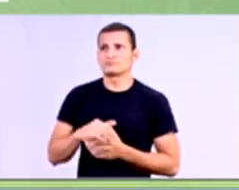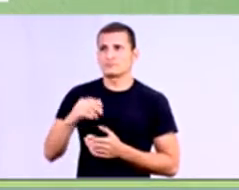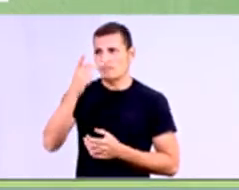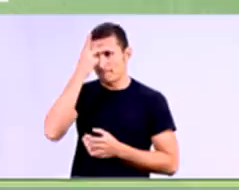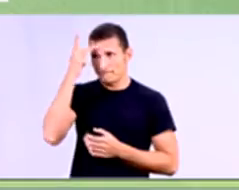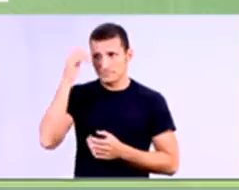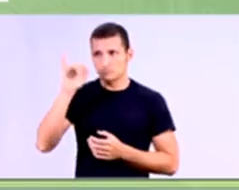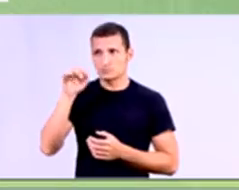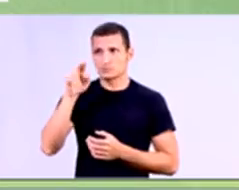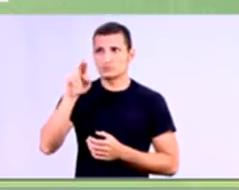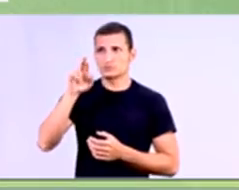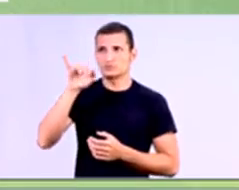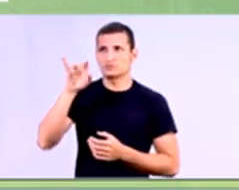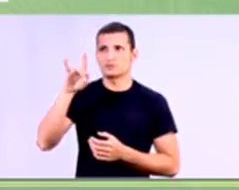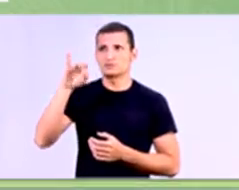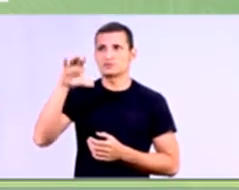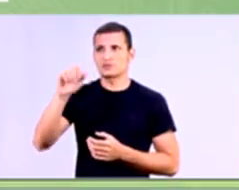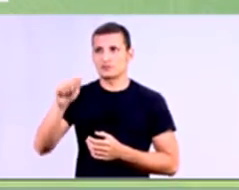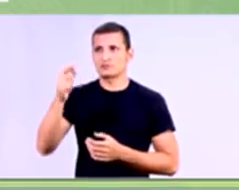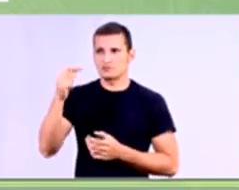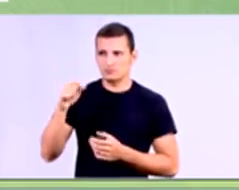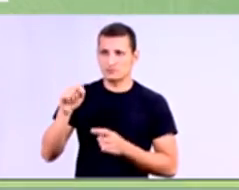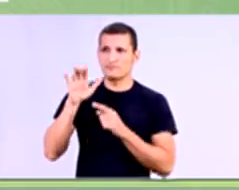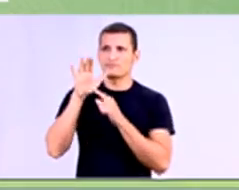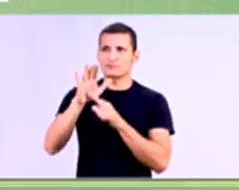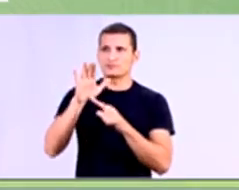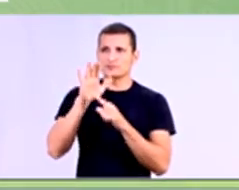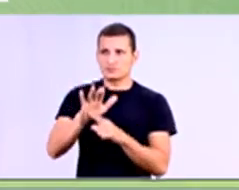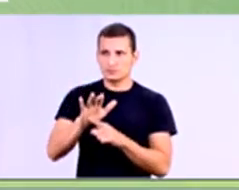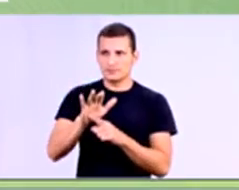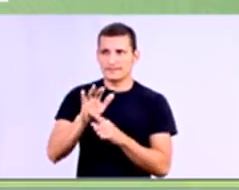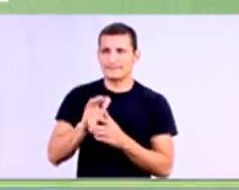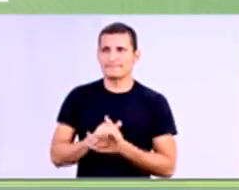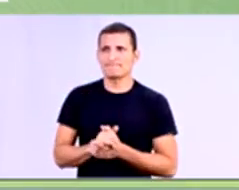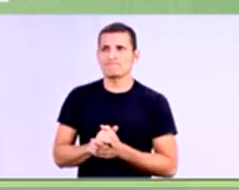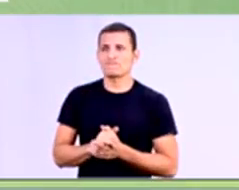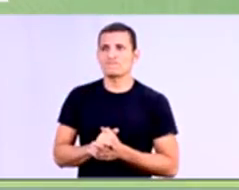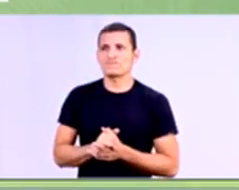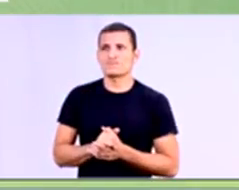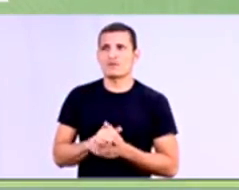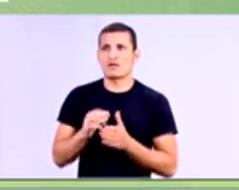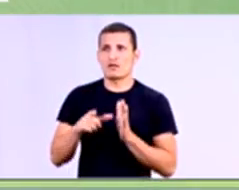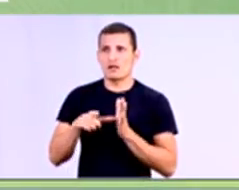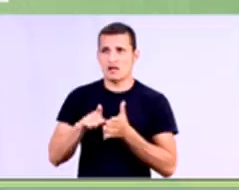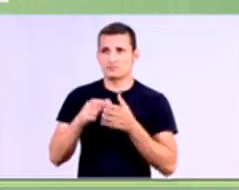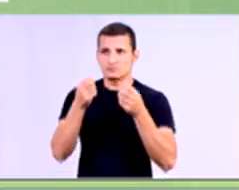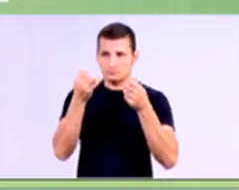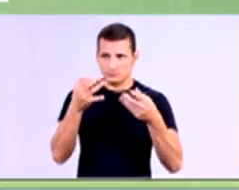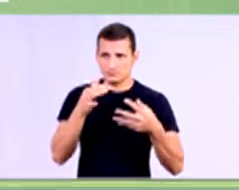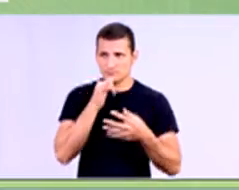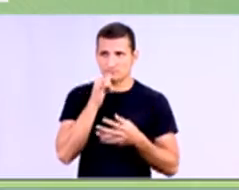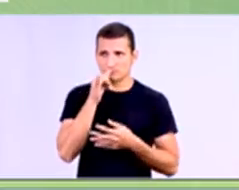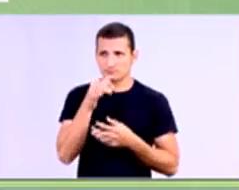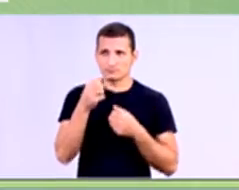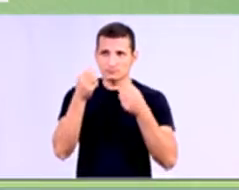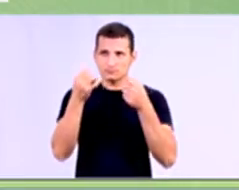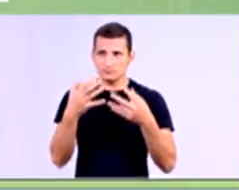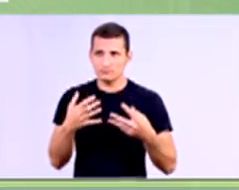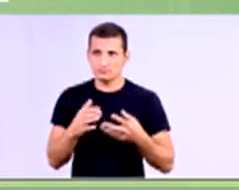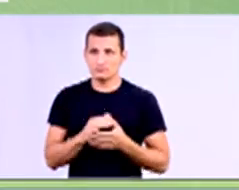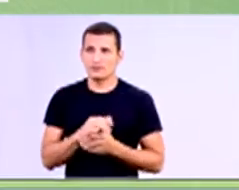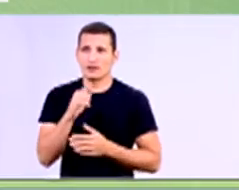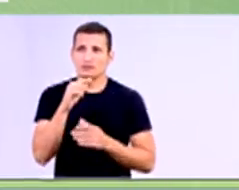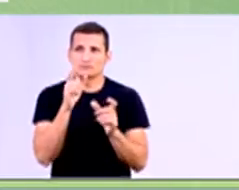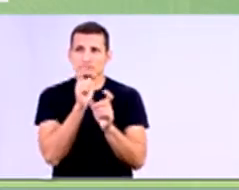pessoa jurídica e fornecedor. Antes de evoluir nesse exemplo, eu vou falar um pouquinho sobre